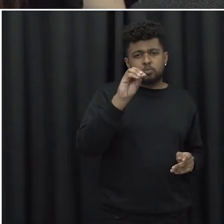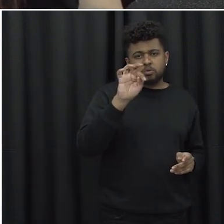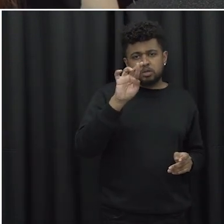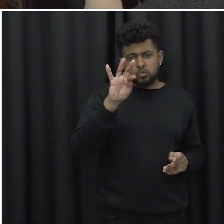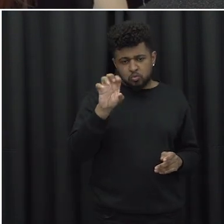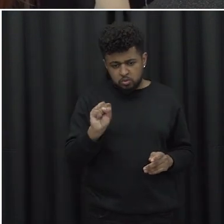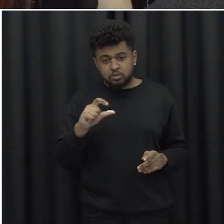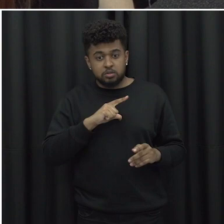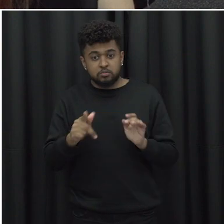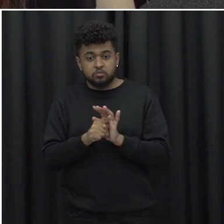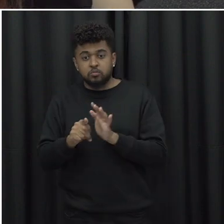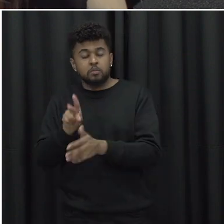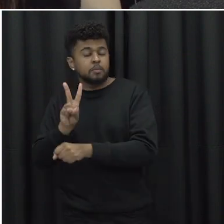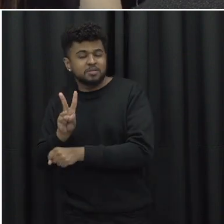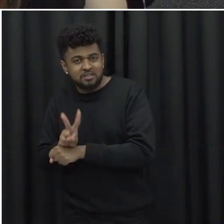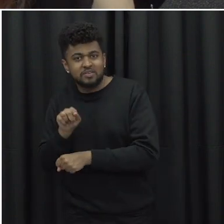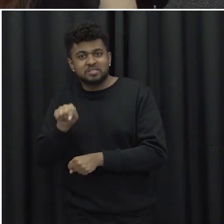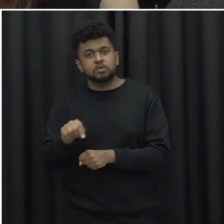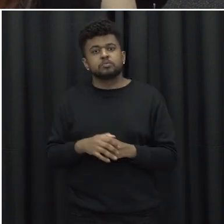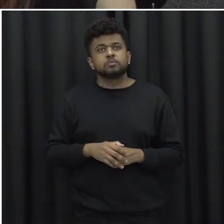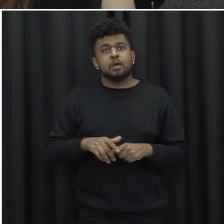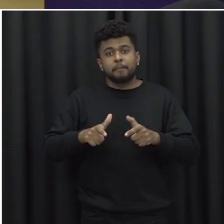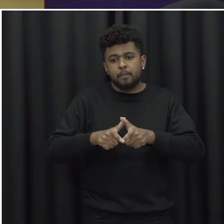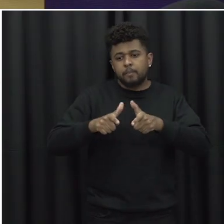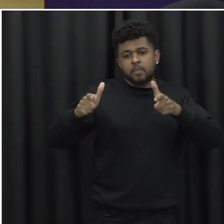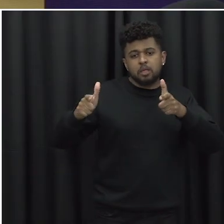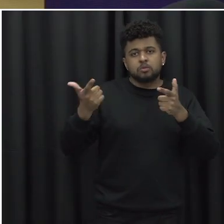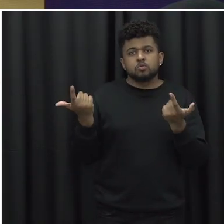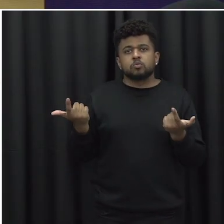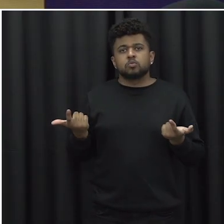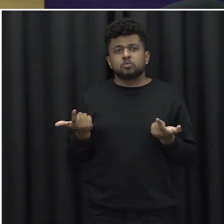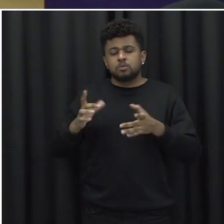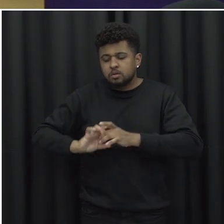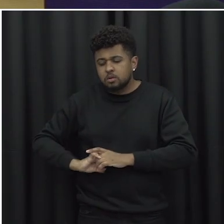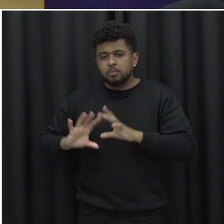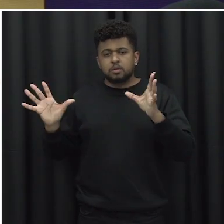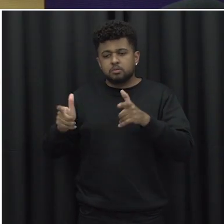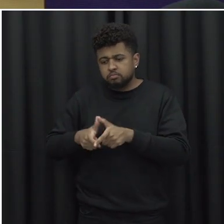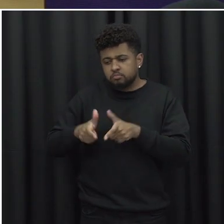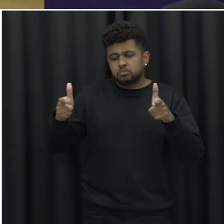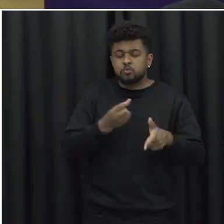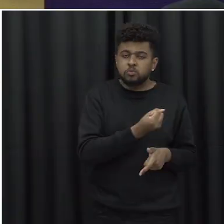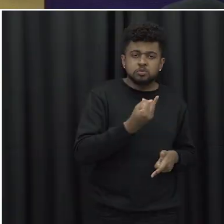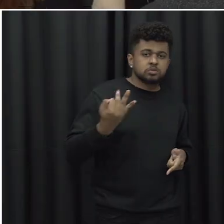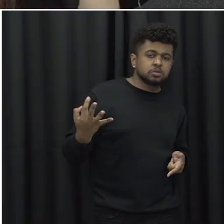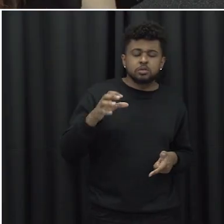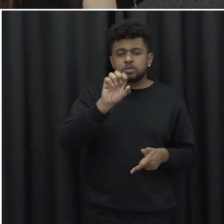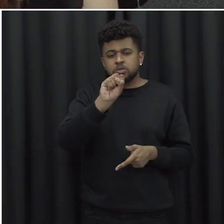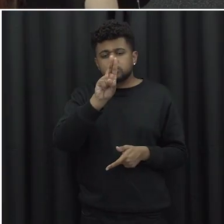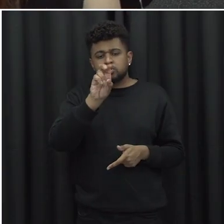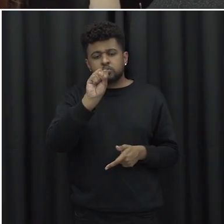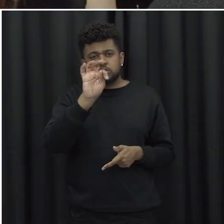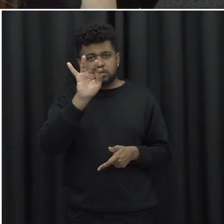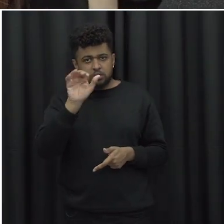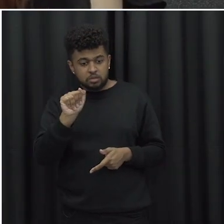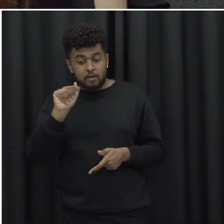neuroprotetores, né, que fazem com que haja uma preservação neuronal, né, através do aumento ali da liberação, aumento